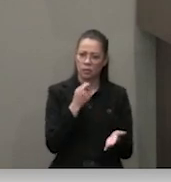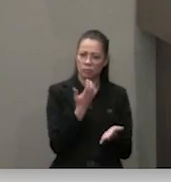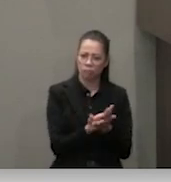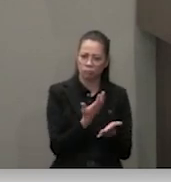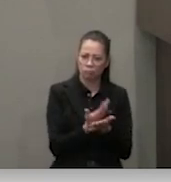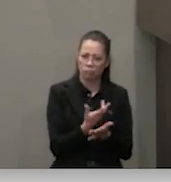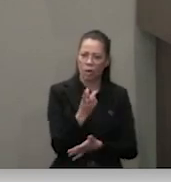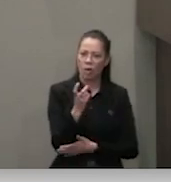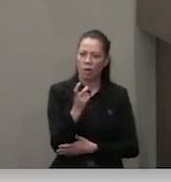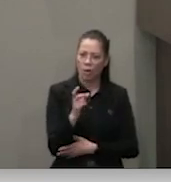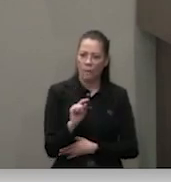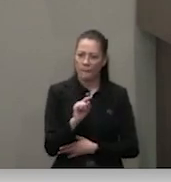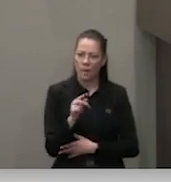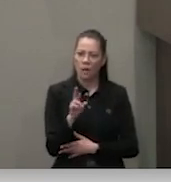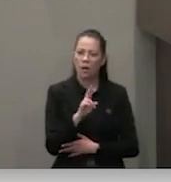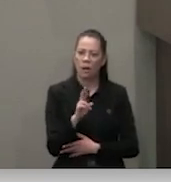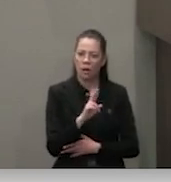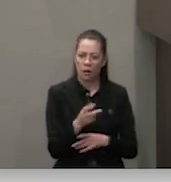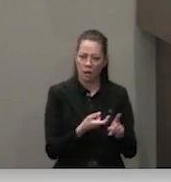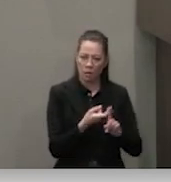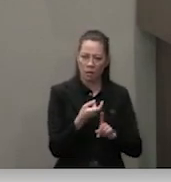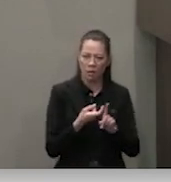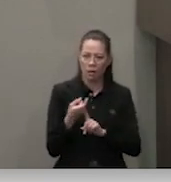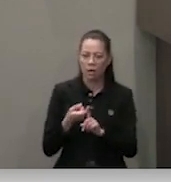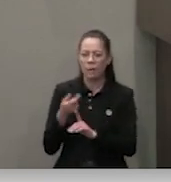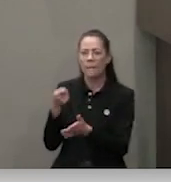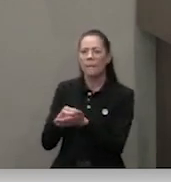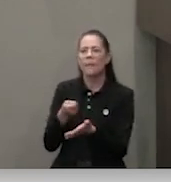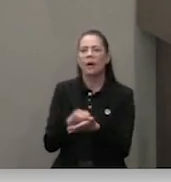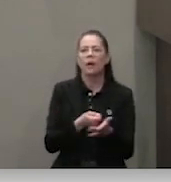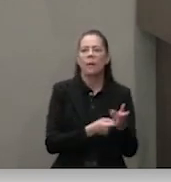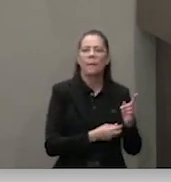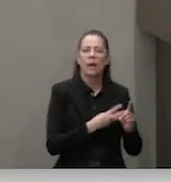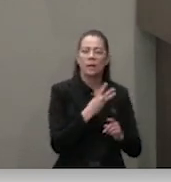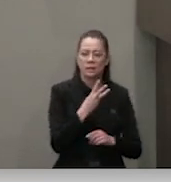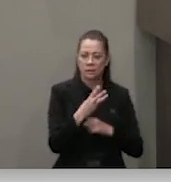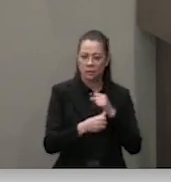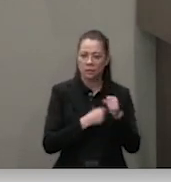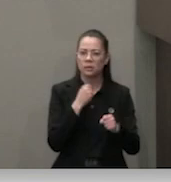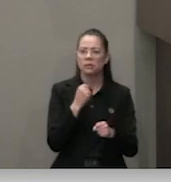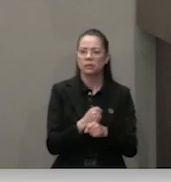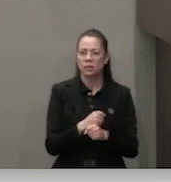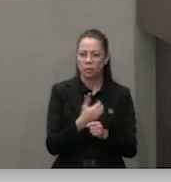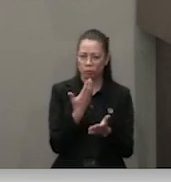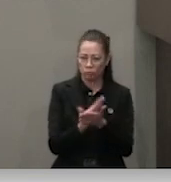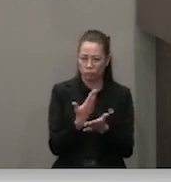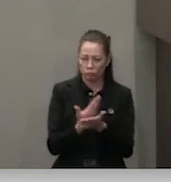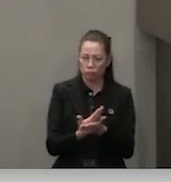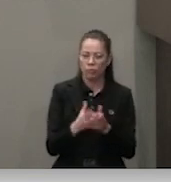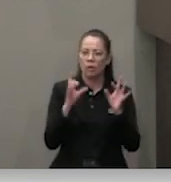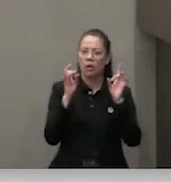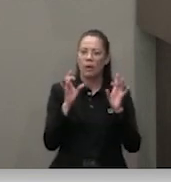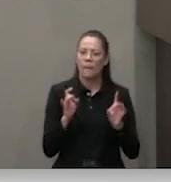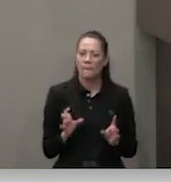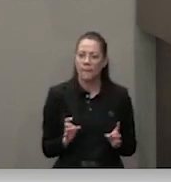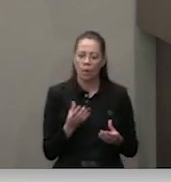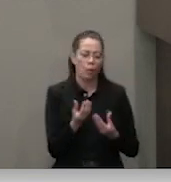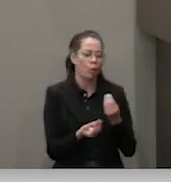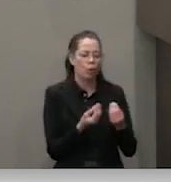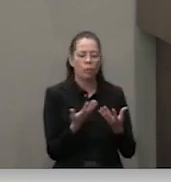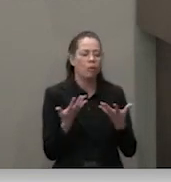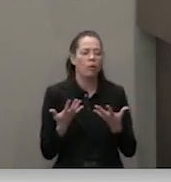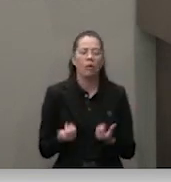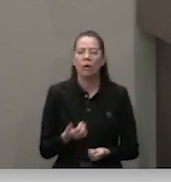R 12.000 por mes mensalidade mais 3 anos de residência vai se sujeitar a